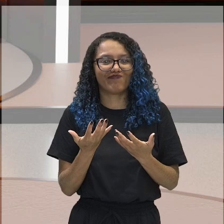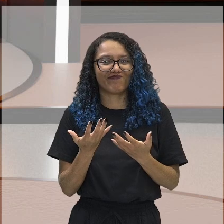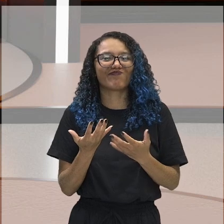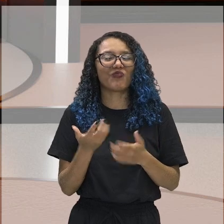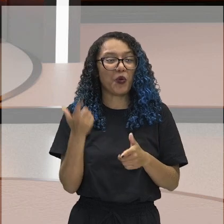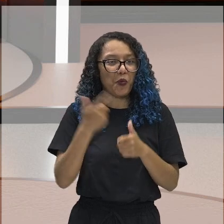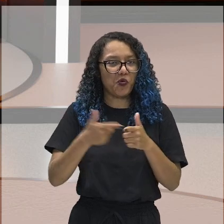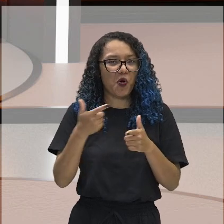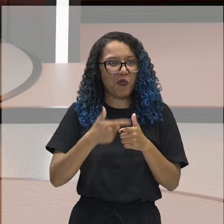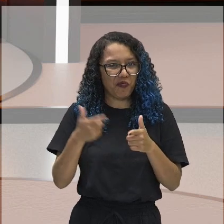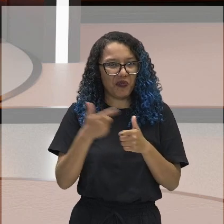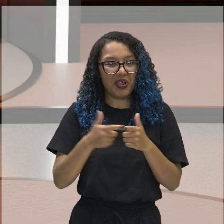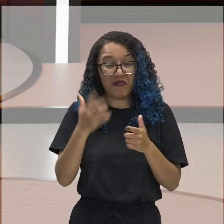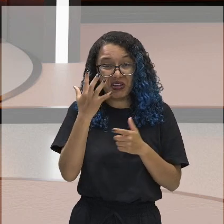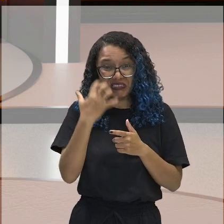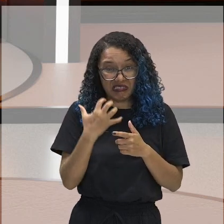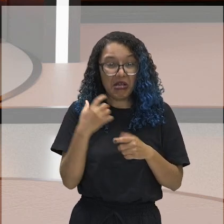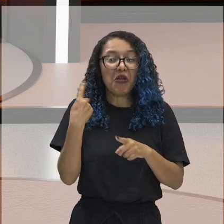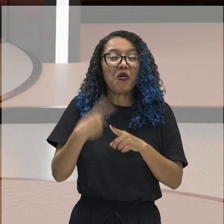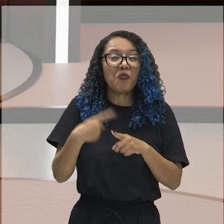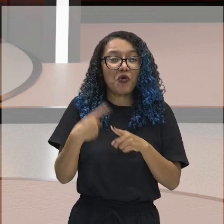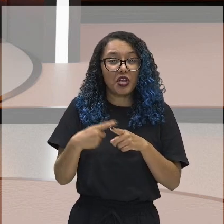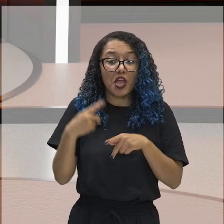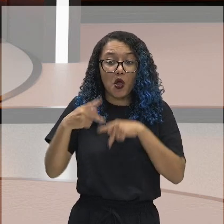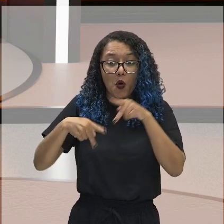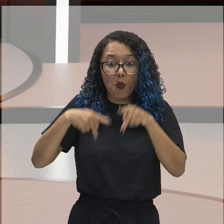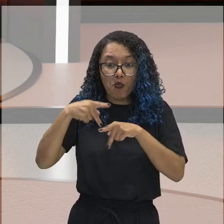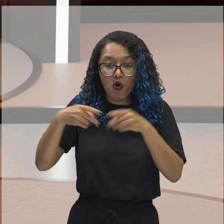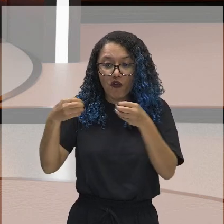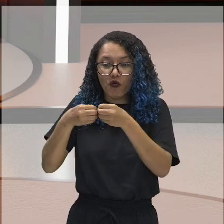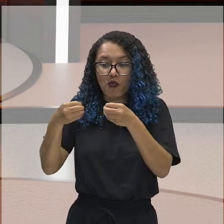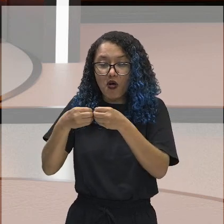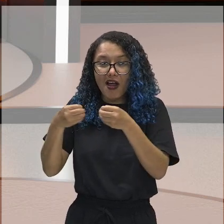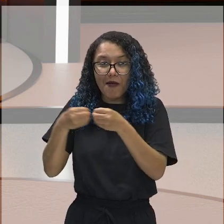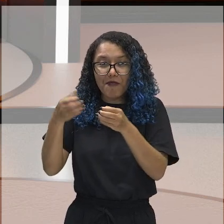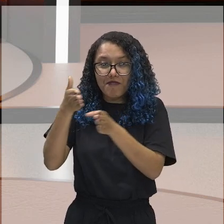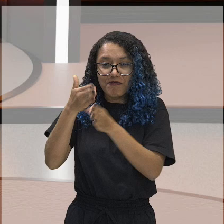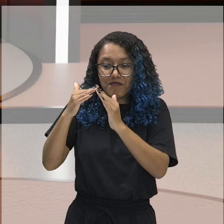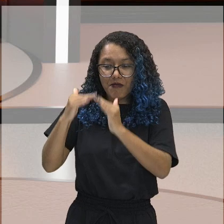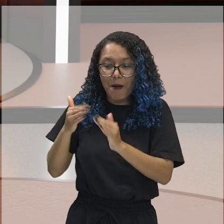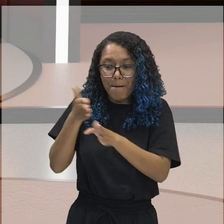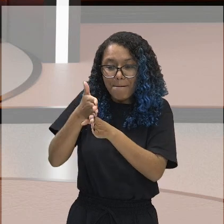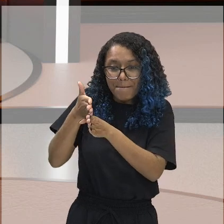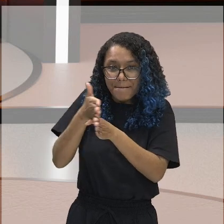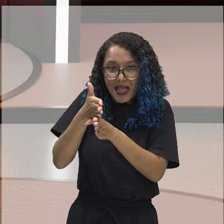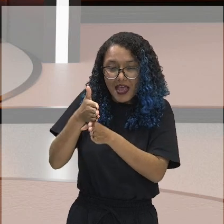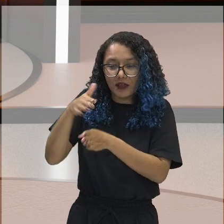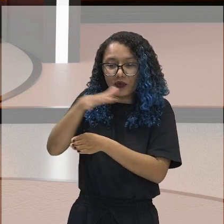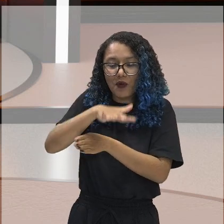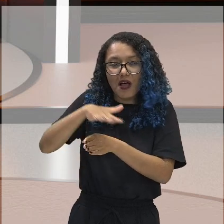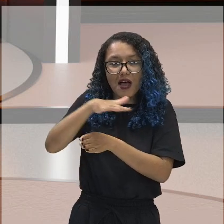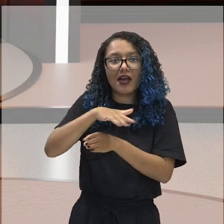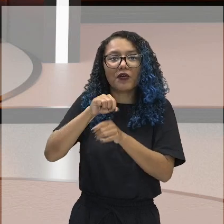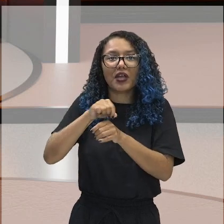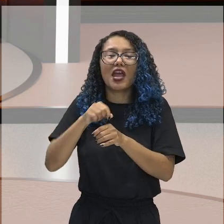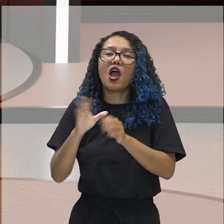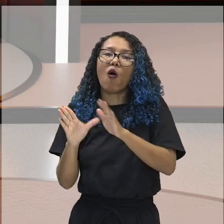povos vizinhos das fronteiras começaram então a saquear regiões romanas em